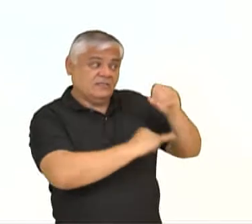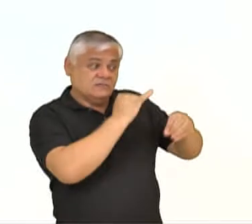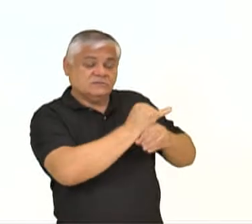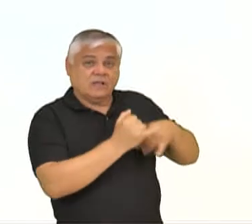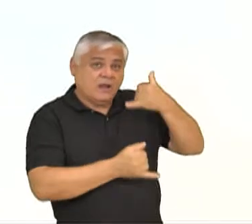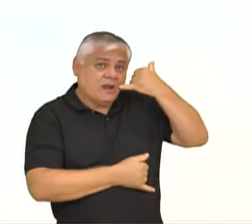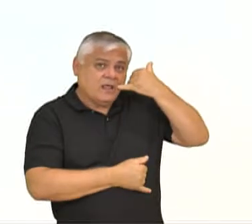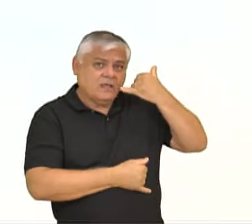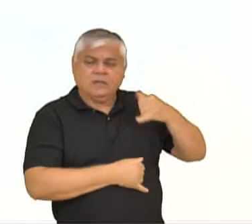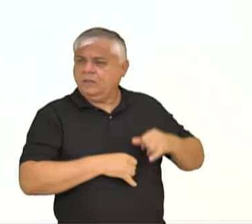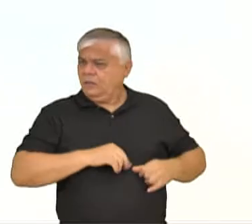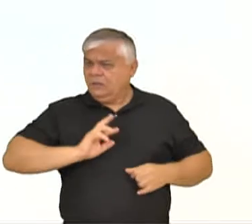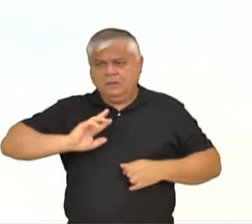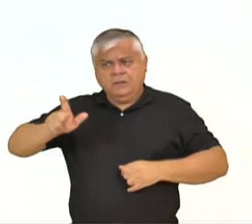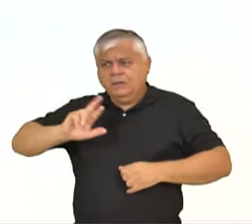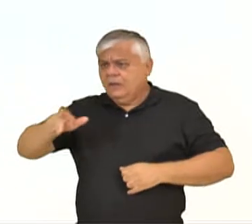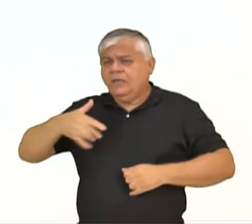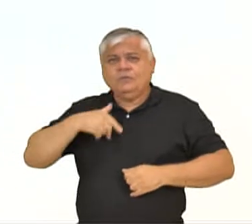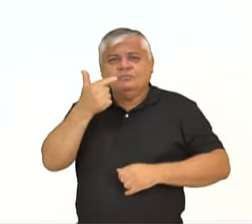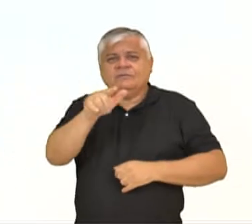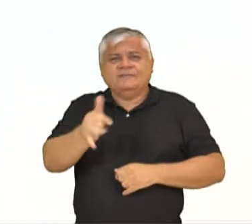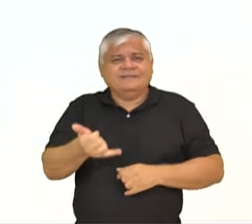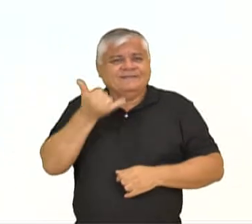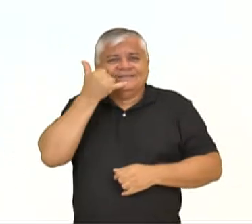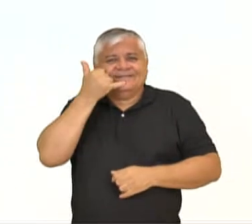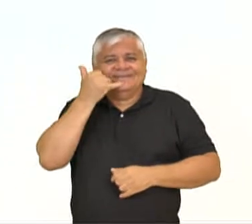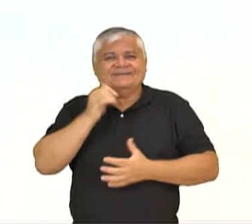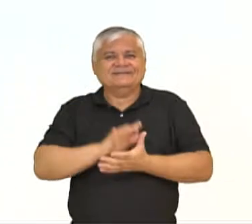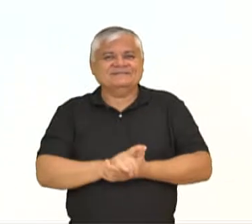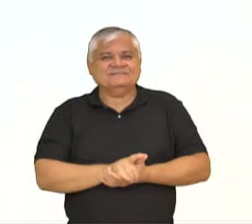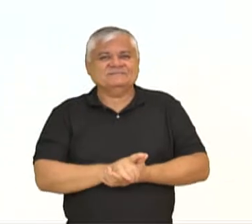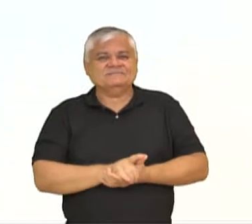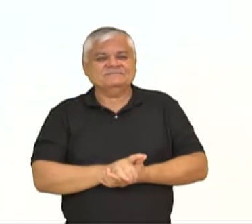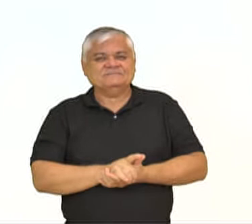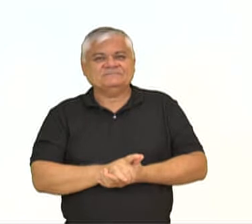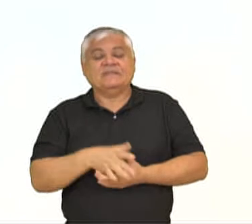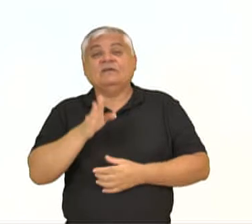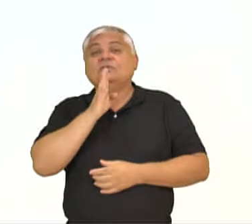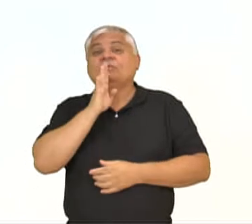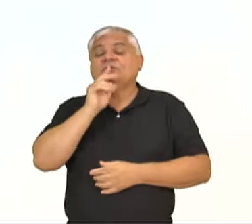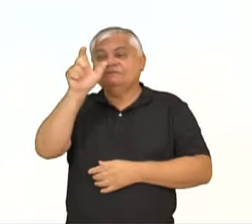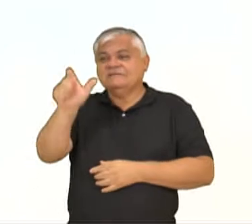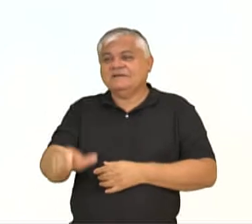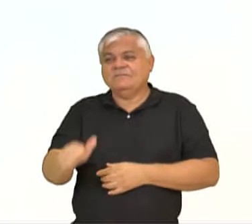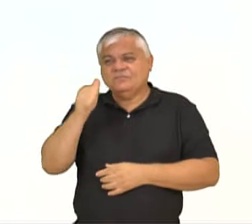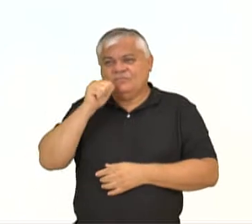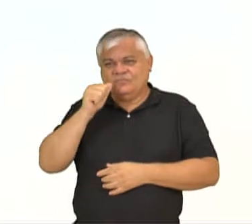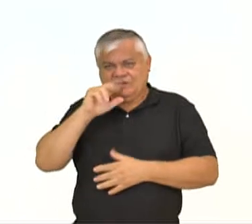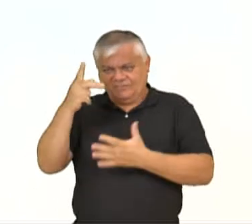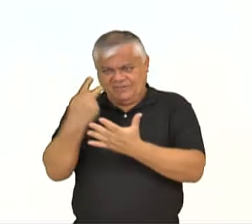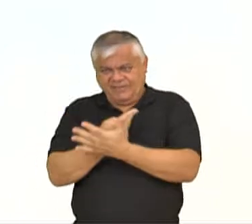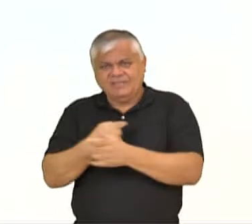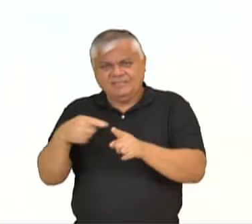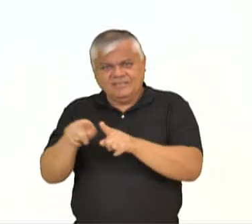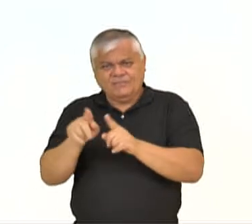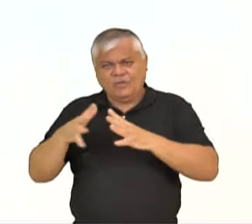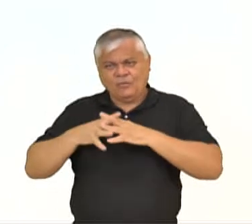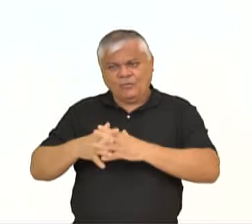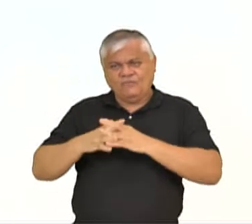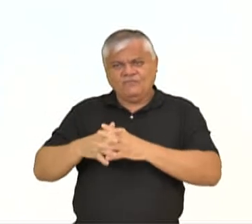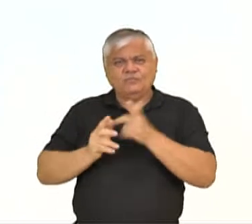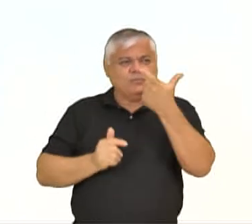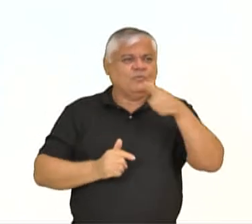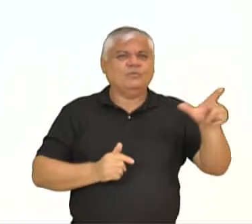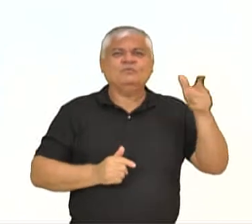interurbanas? Eu não tenho telefone. Conhecer a sua mulher por engano, ela o confundira com